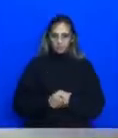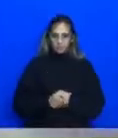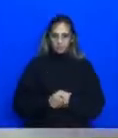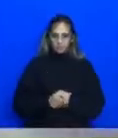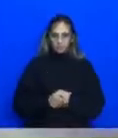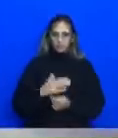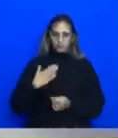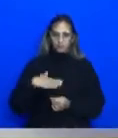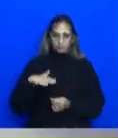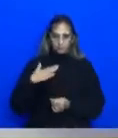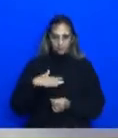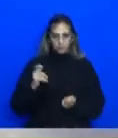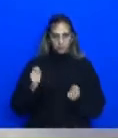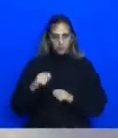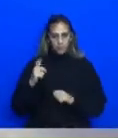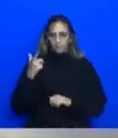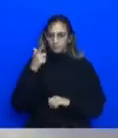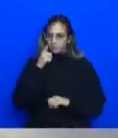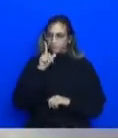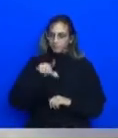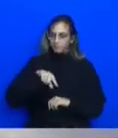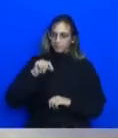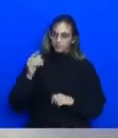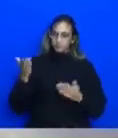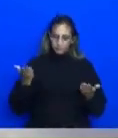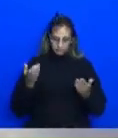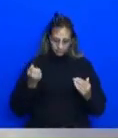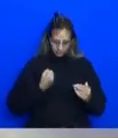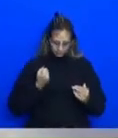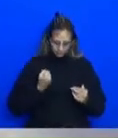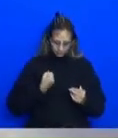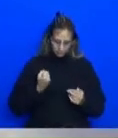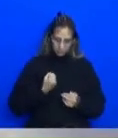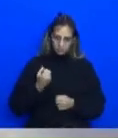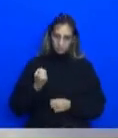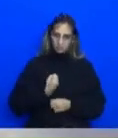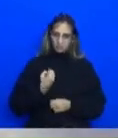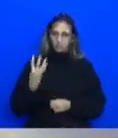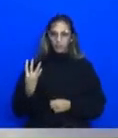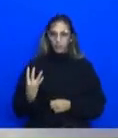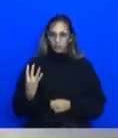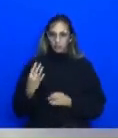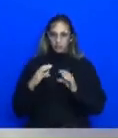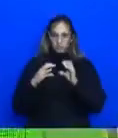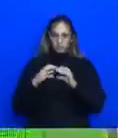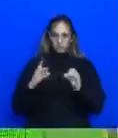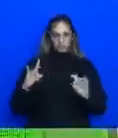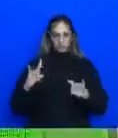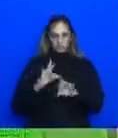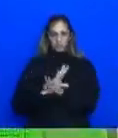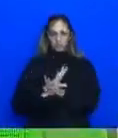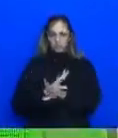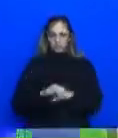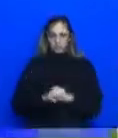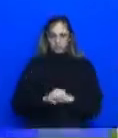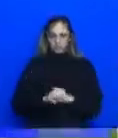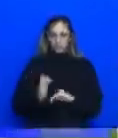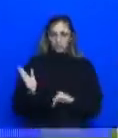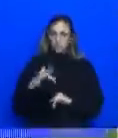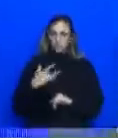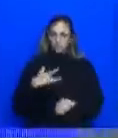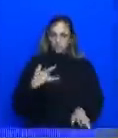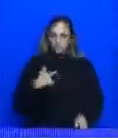Calma, você ainda tem chances. Sortearemos agora o número correspondente à coluna número 4. Bola posicionada,